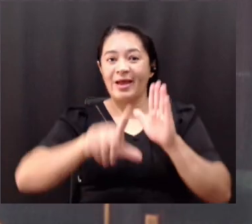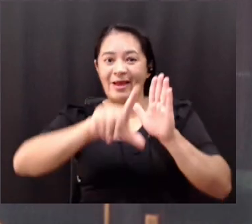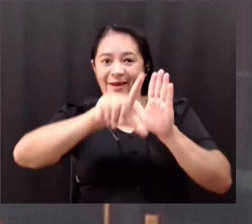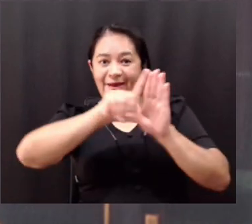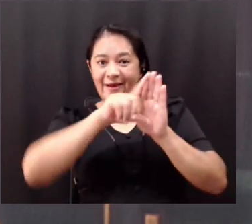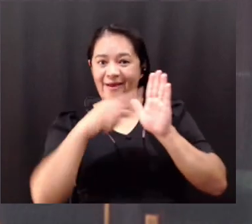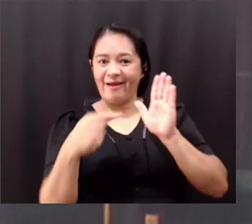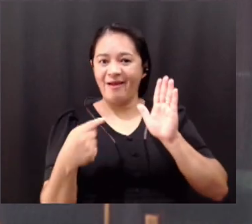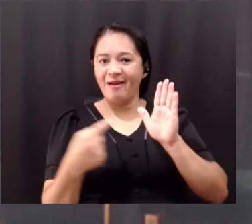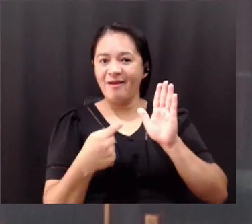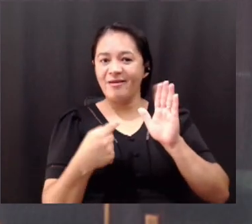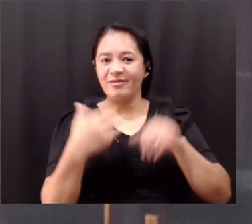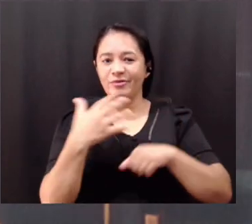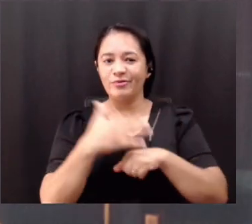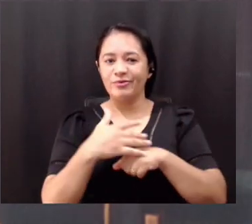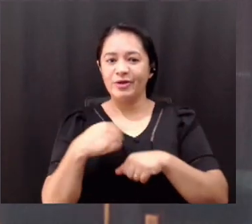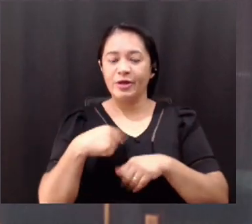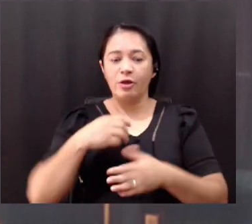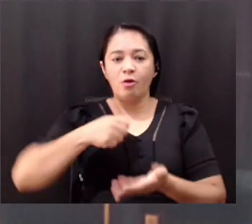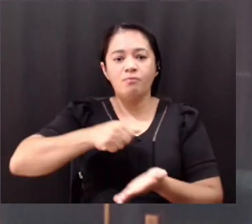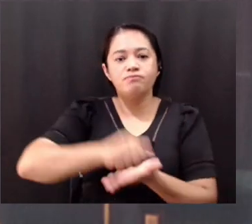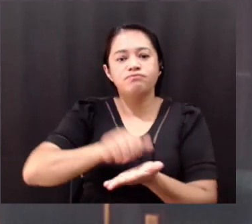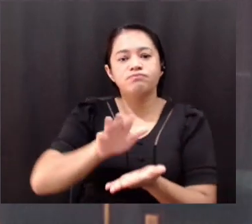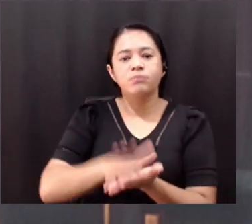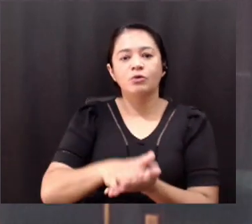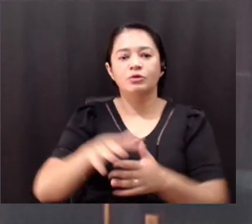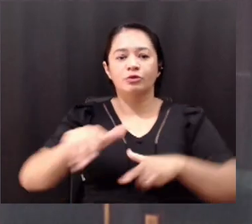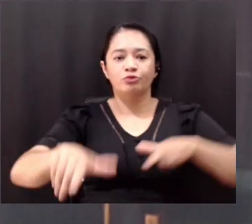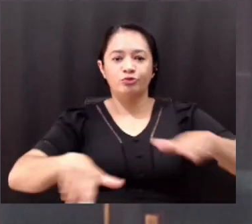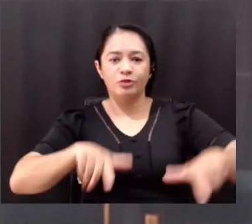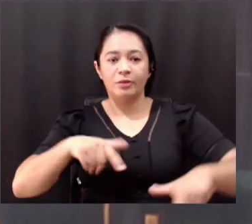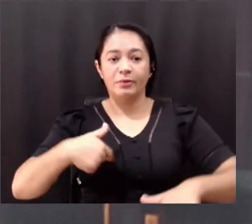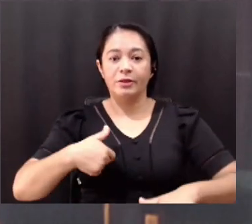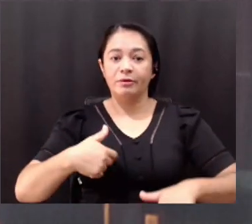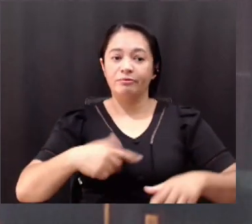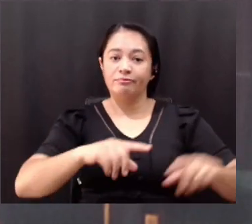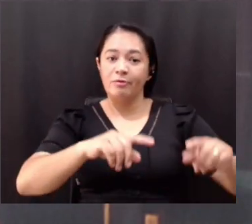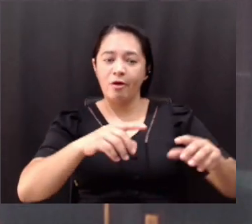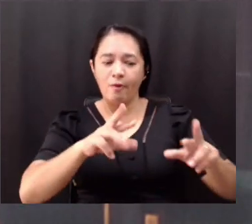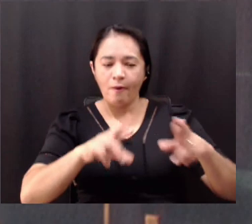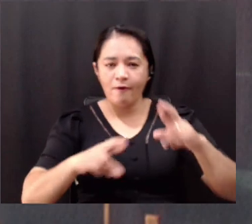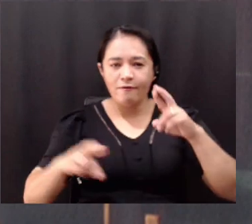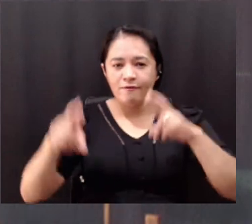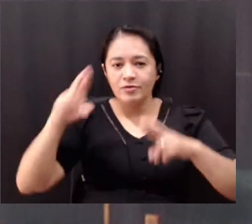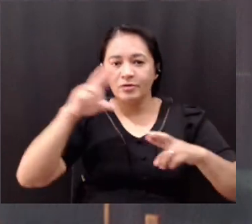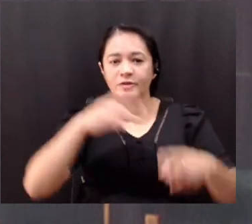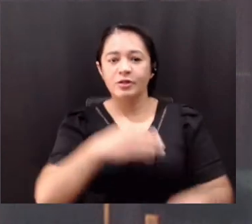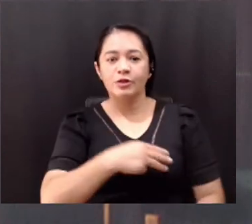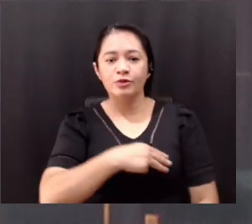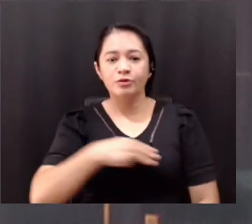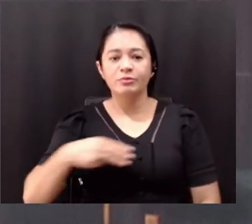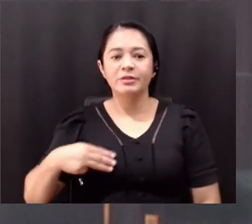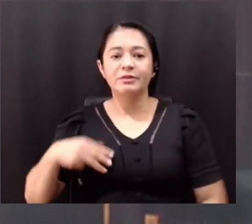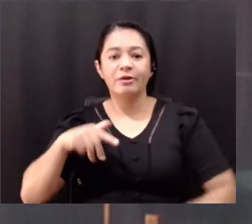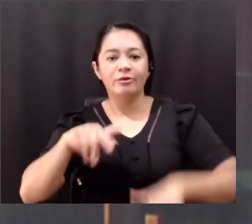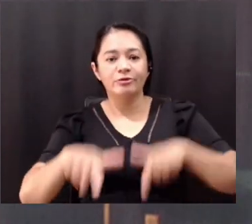posso levar uma multa trabalhista, eu posso sofrer uma fiscalização do Ministério Público do Trabalho, e se ele identificar que eu não estou cuidando do meu